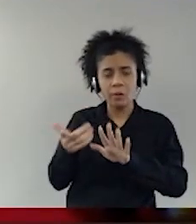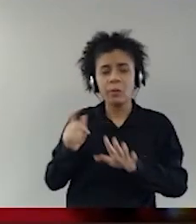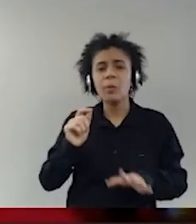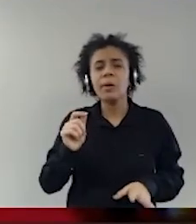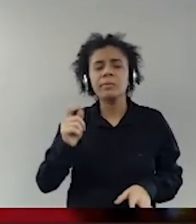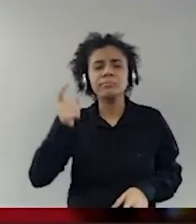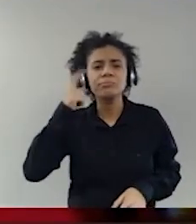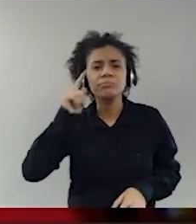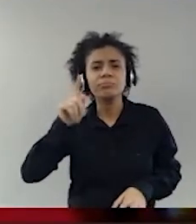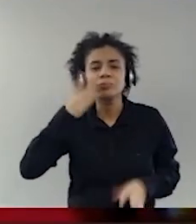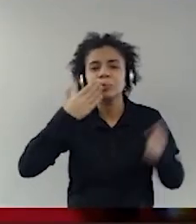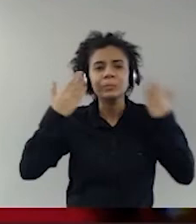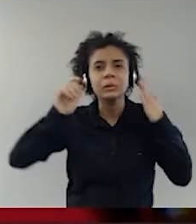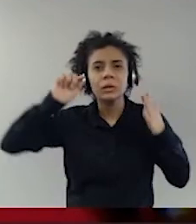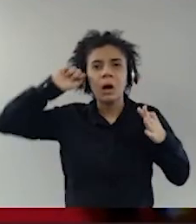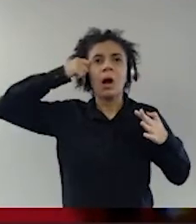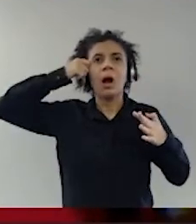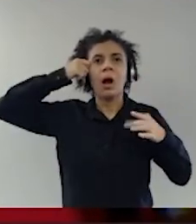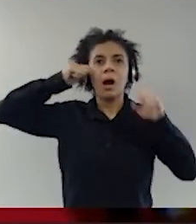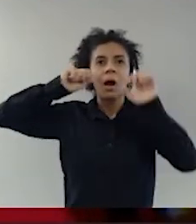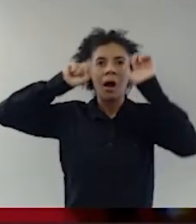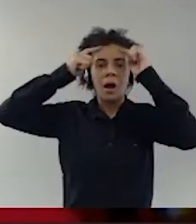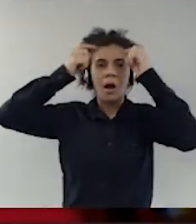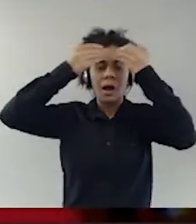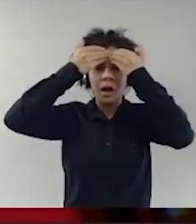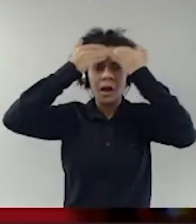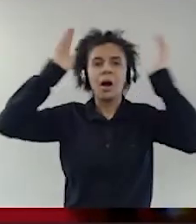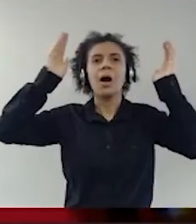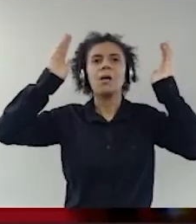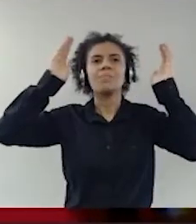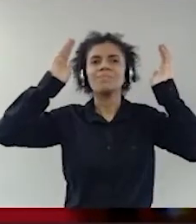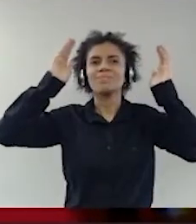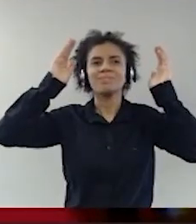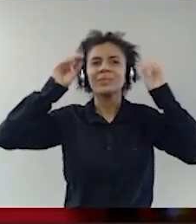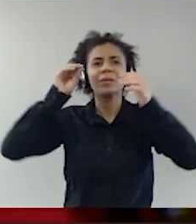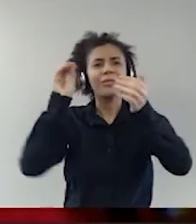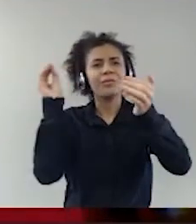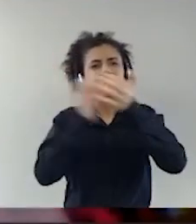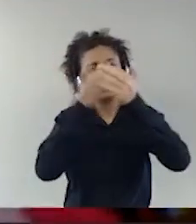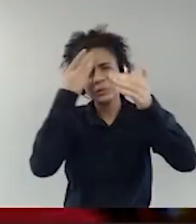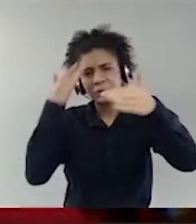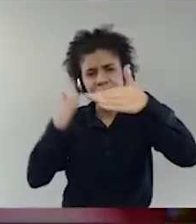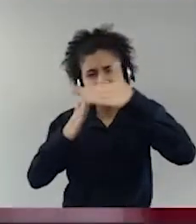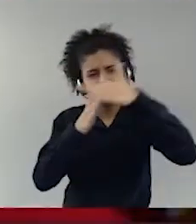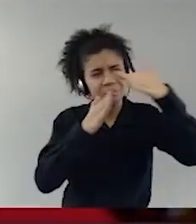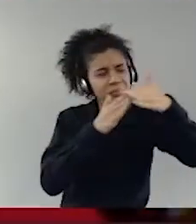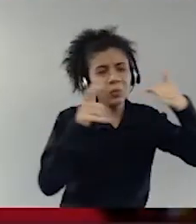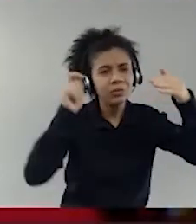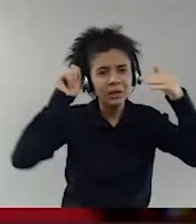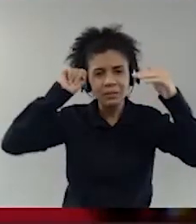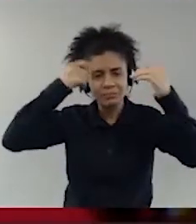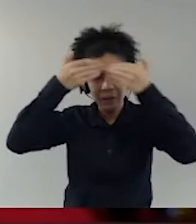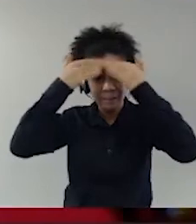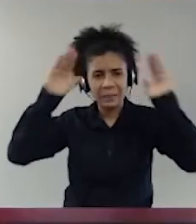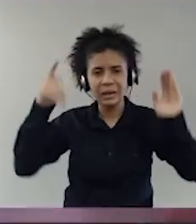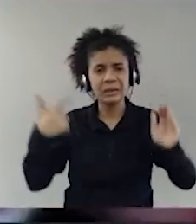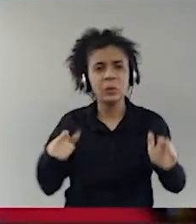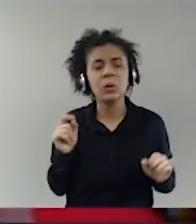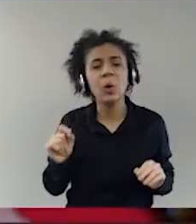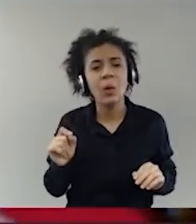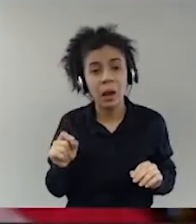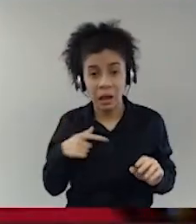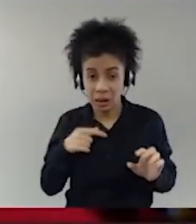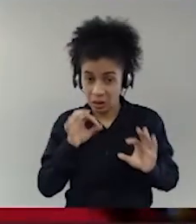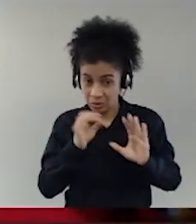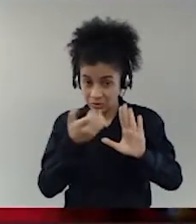chave de compreensão absolutamente limitada. E aqui uma nota de rodapé muito breve. Um